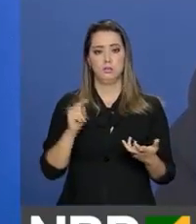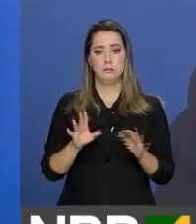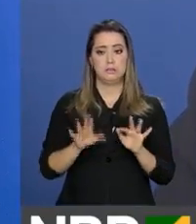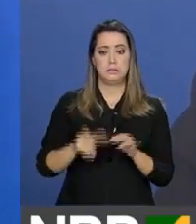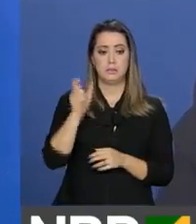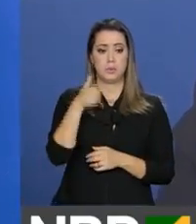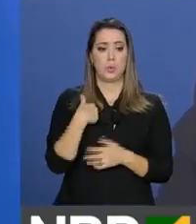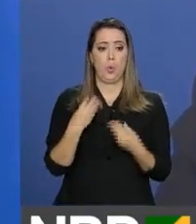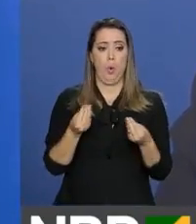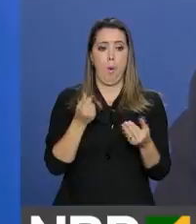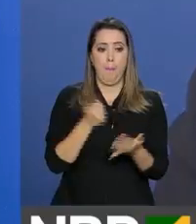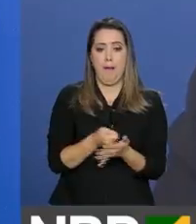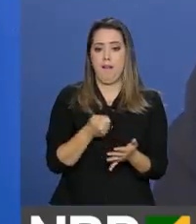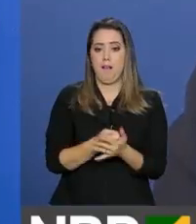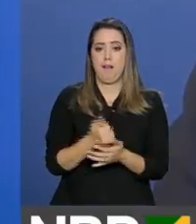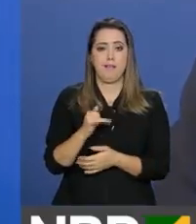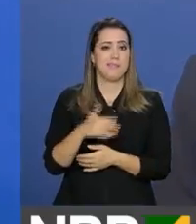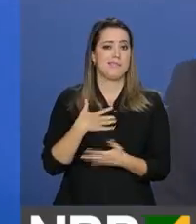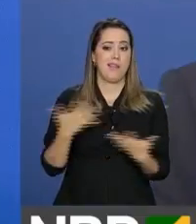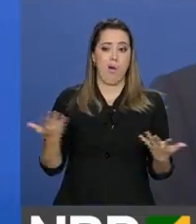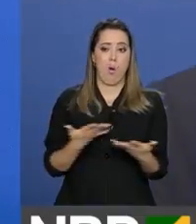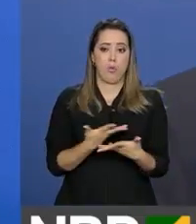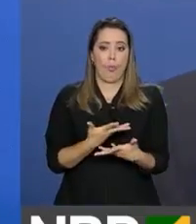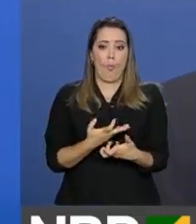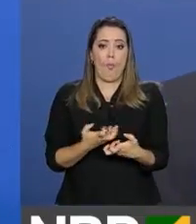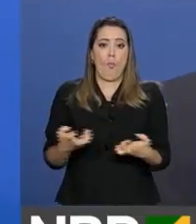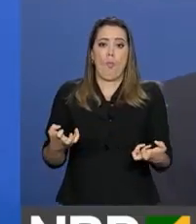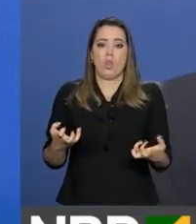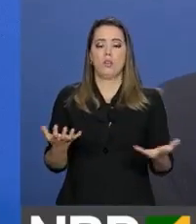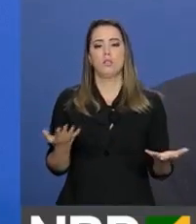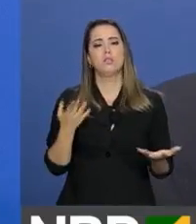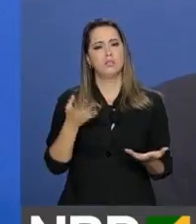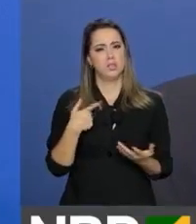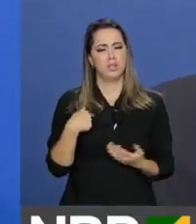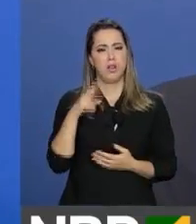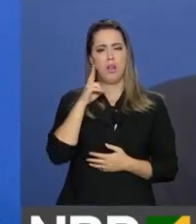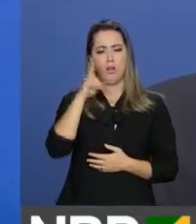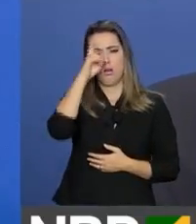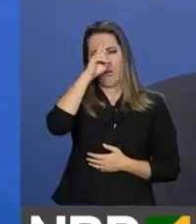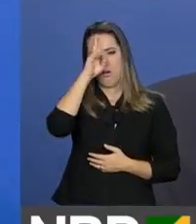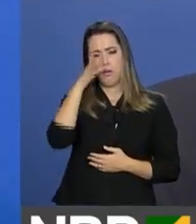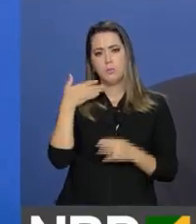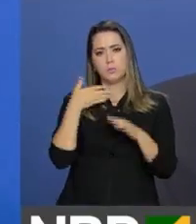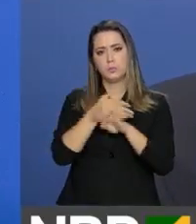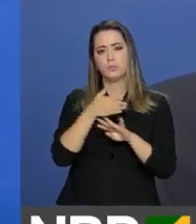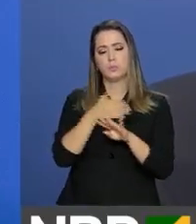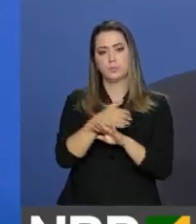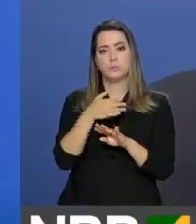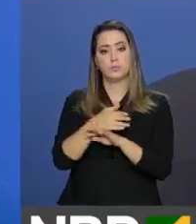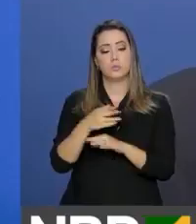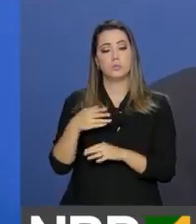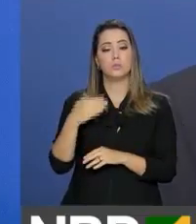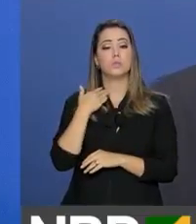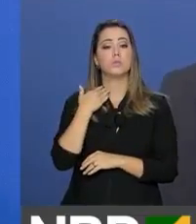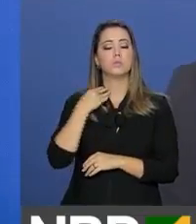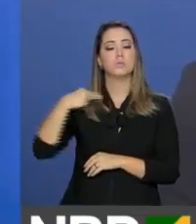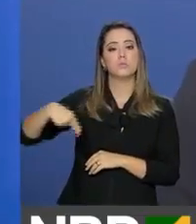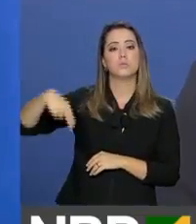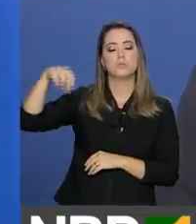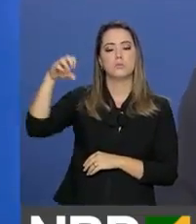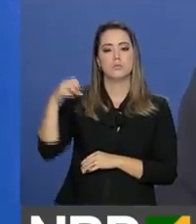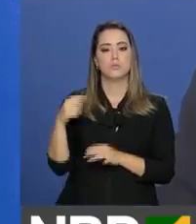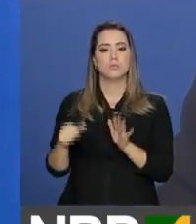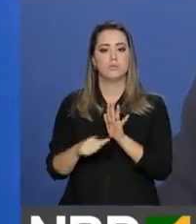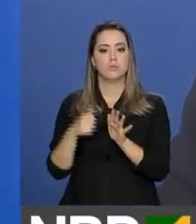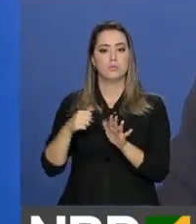empréstimo, não consegue fazer imediatamente o pagamento. Eu me recordo que, indo ao Banco do Nordeste, na primeira medida provisória que editei, em